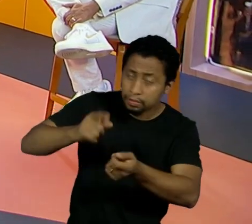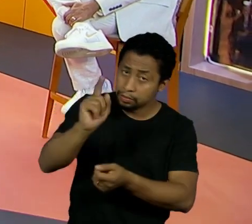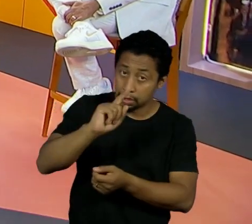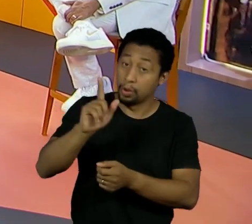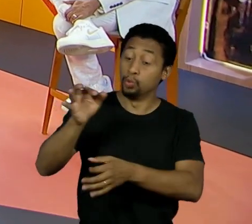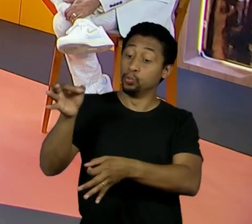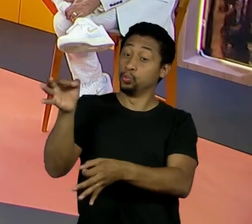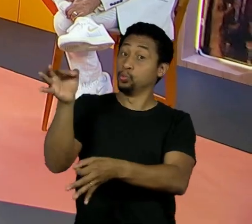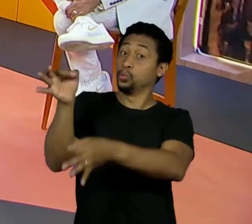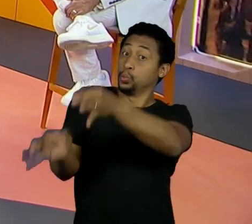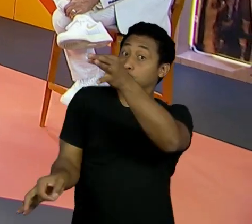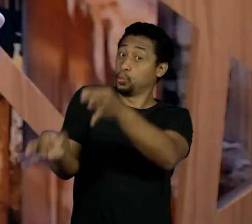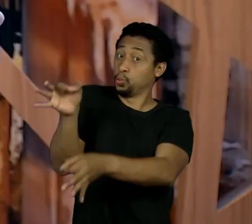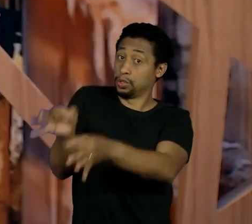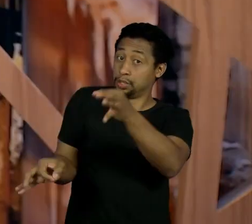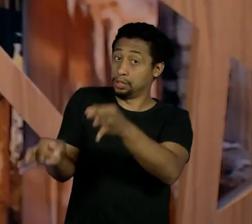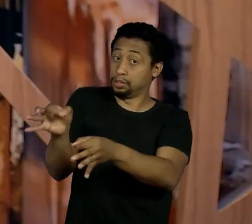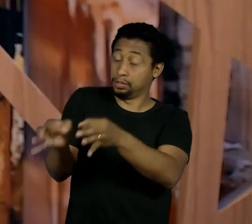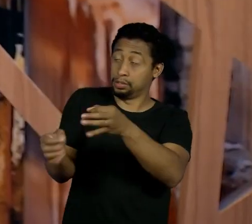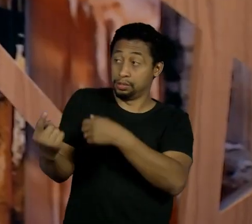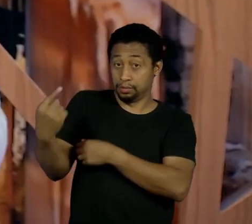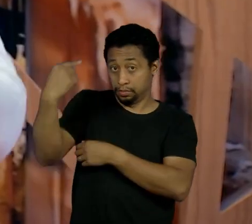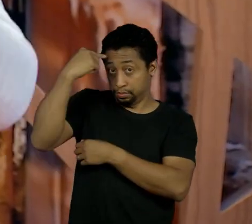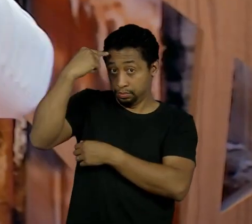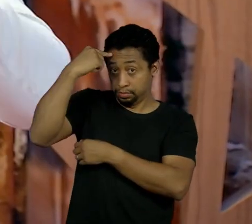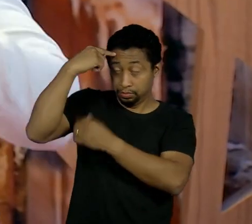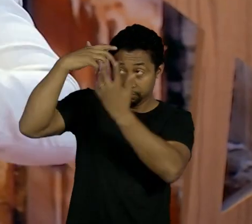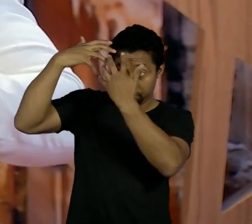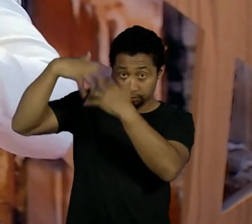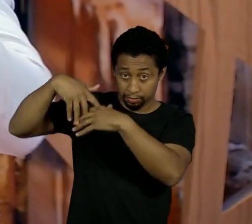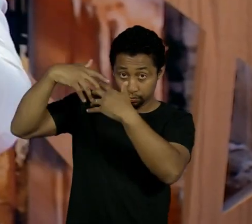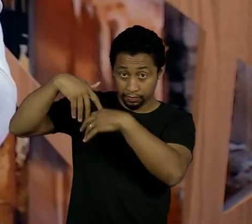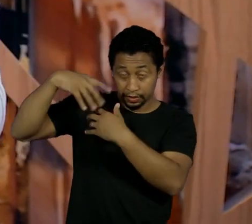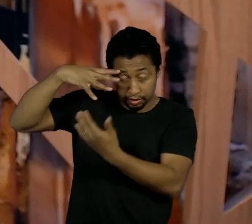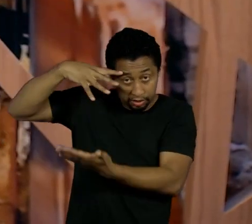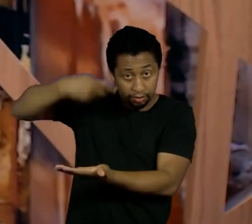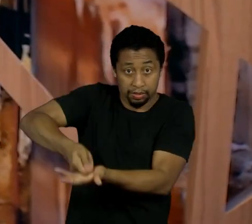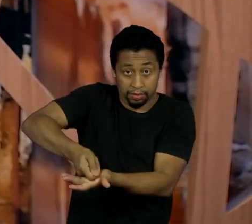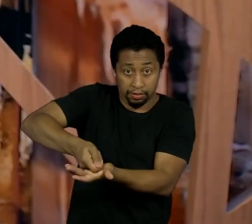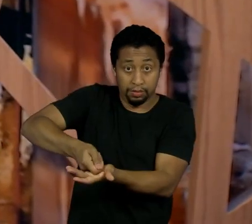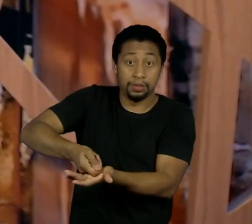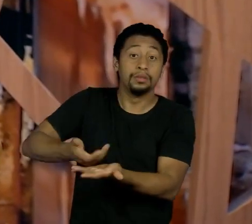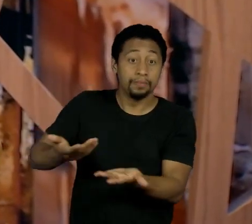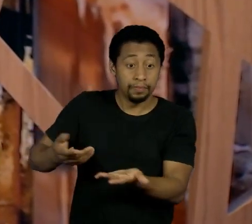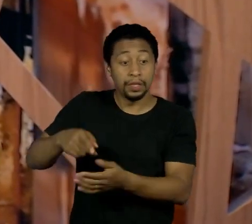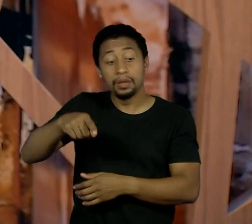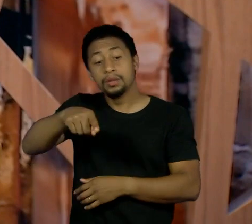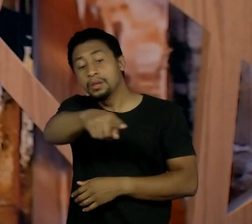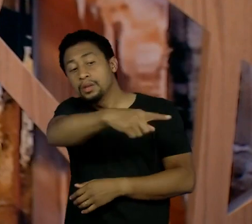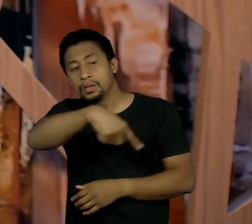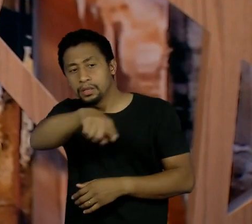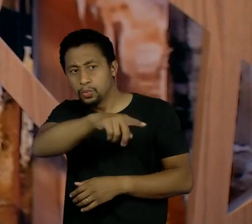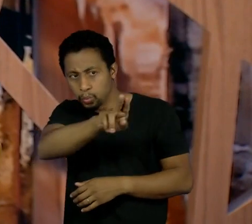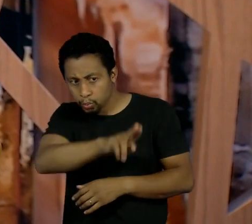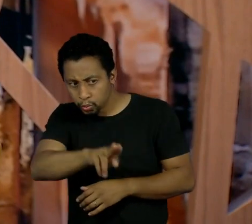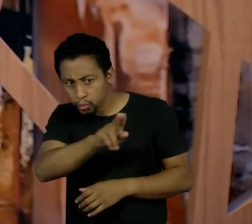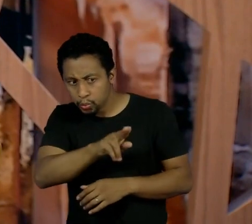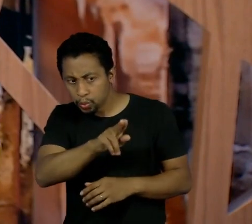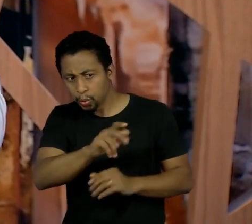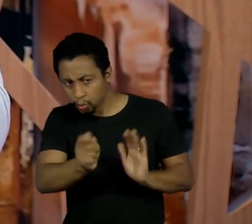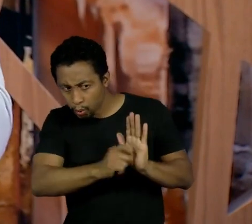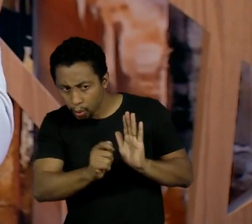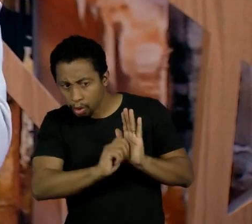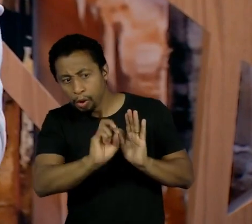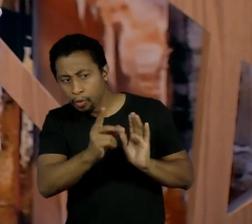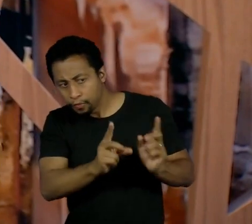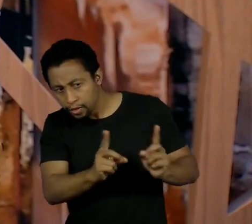na sua cabeça, no seu entendimento, no agente que está cometendo esse ato infracional penal,